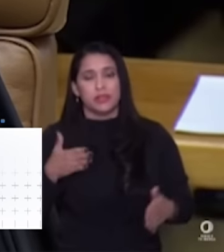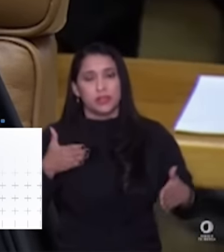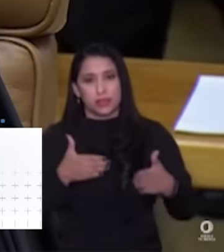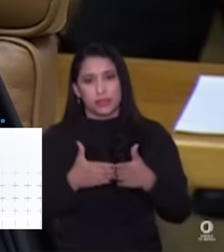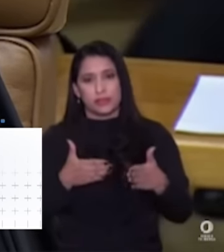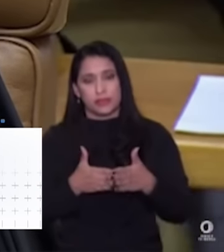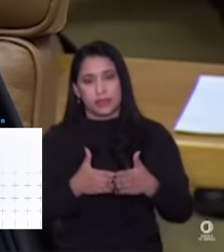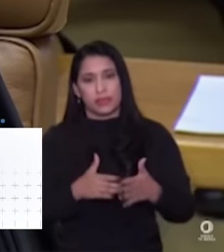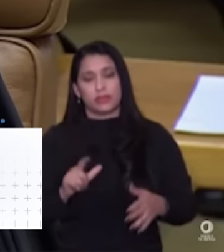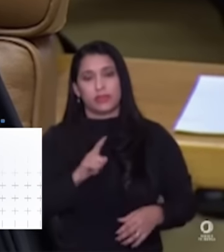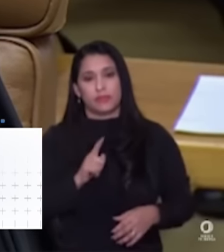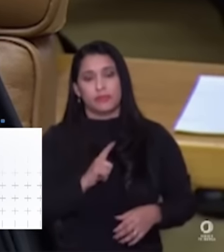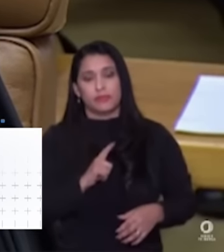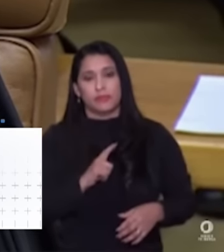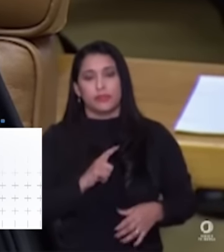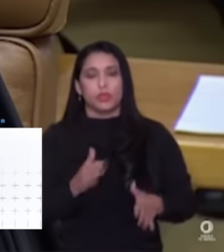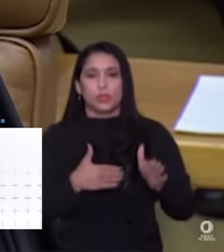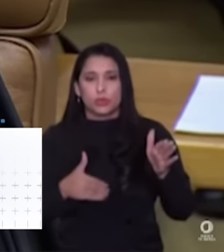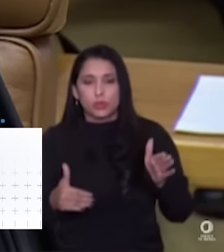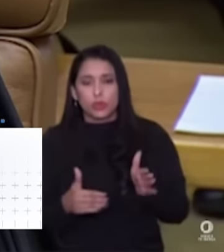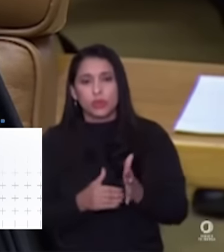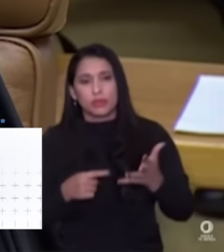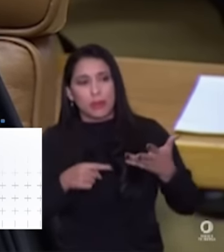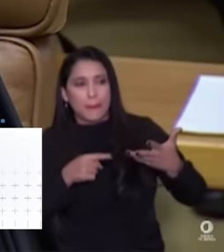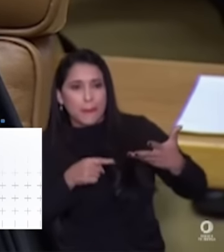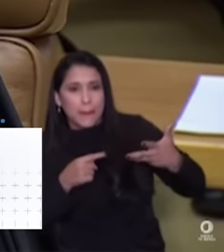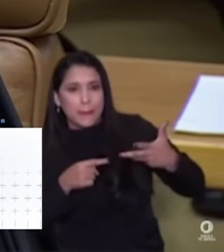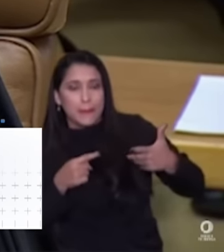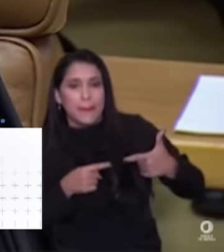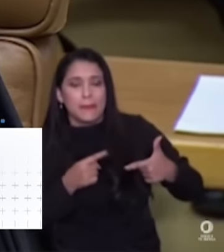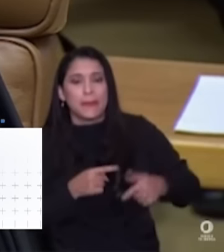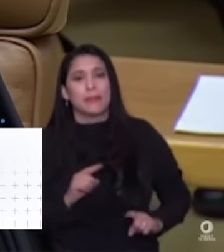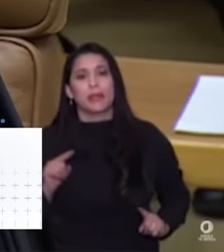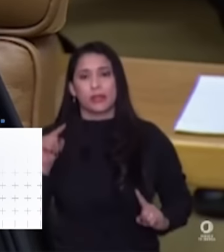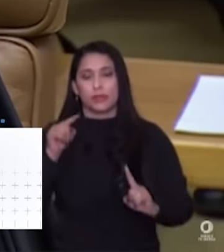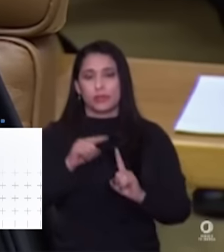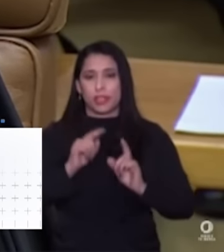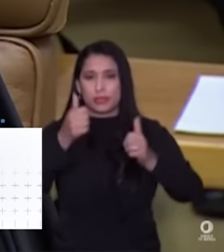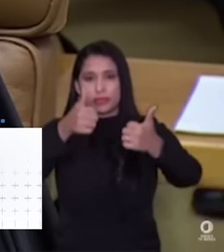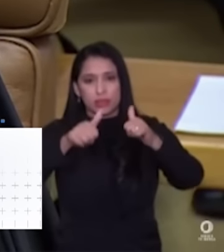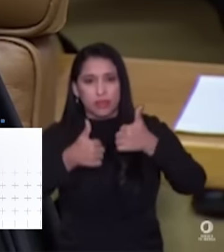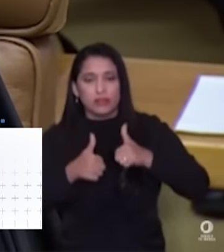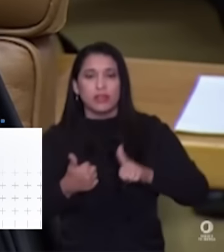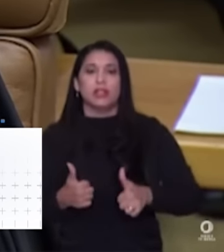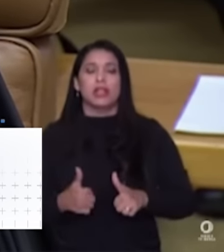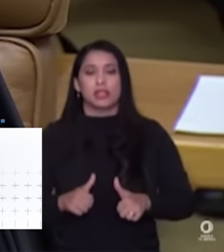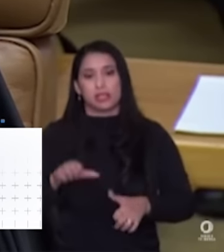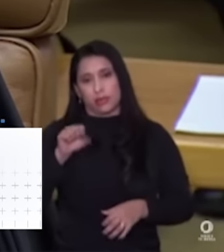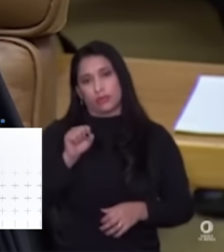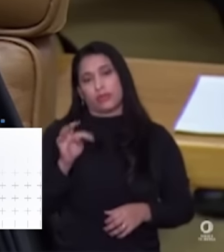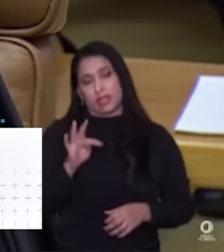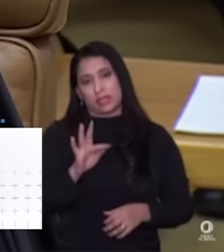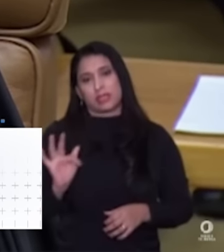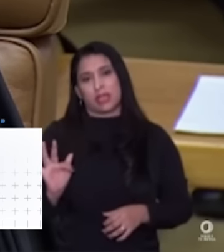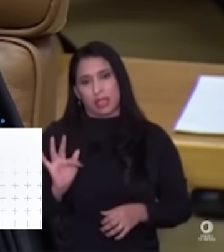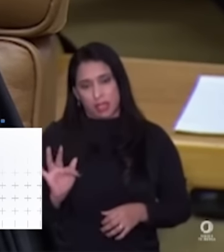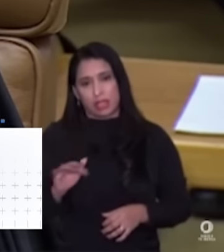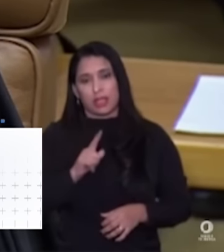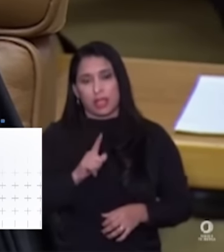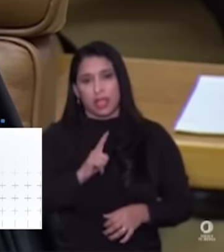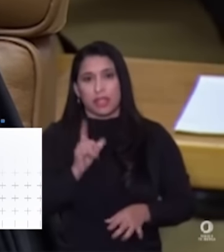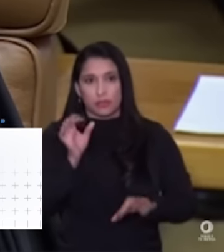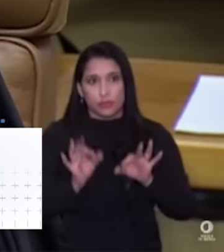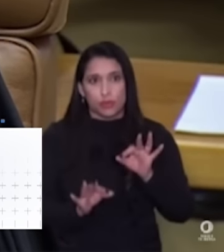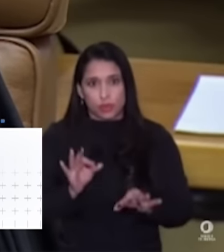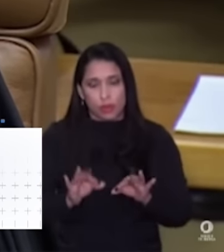sedição. Todas essas circunstâncias ainda estão sendo objeto de apuração nesta casa sob os rigores do